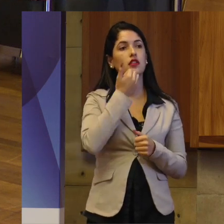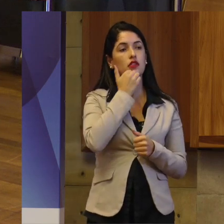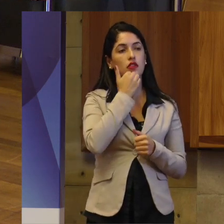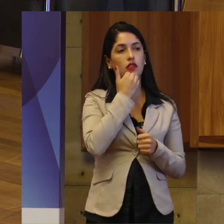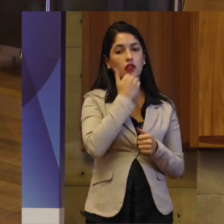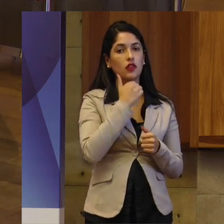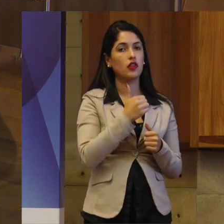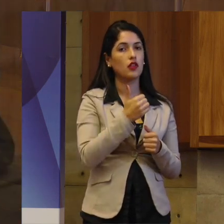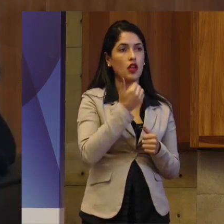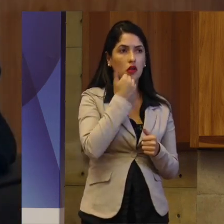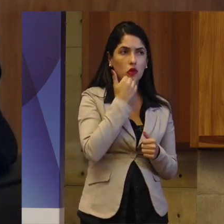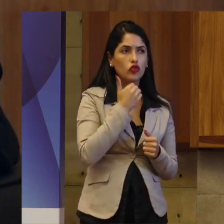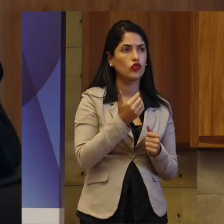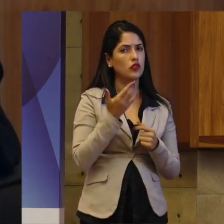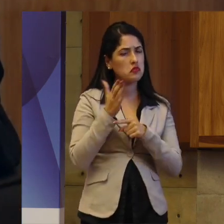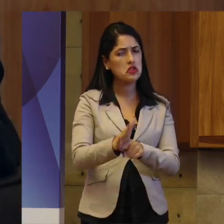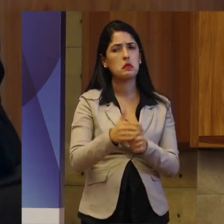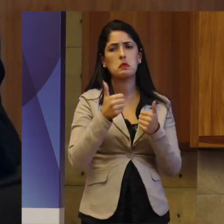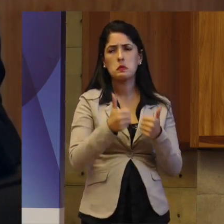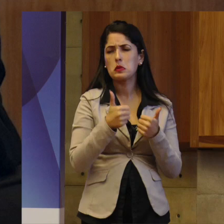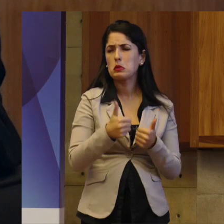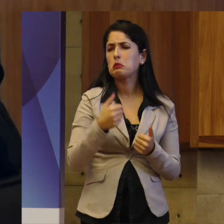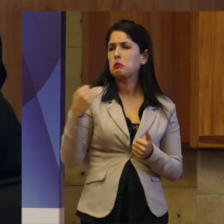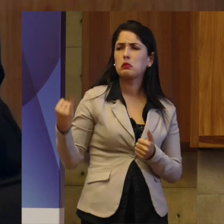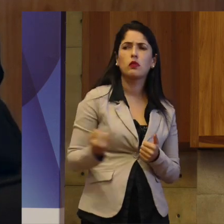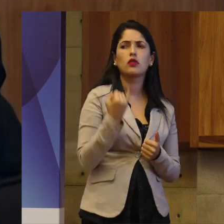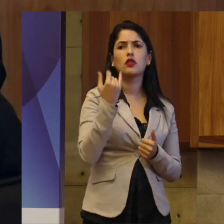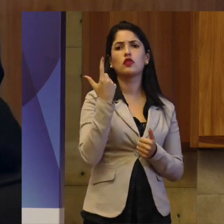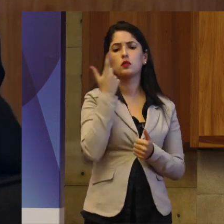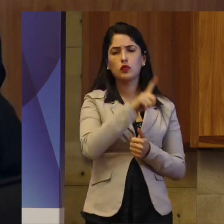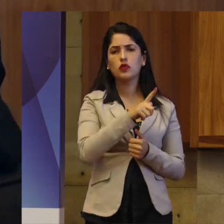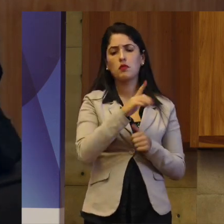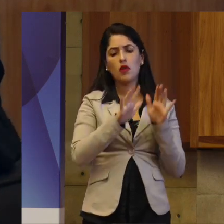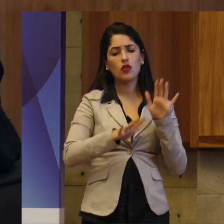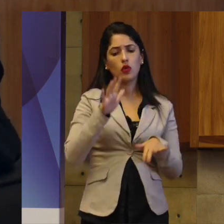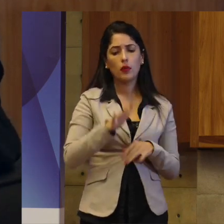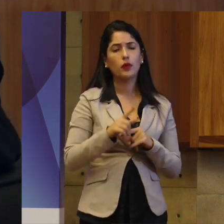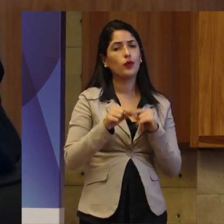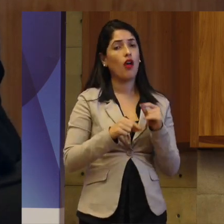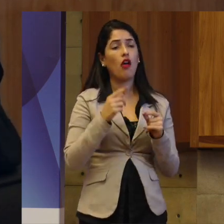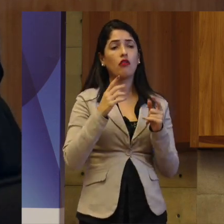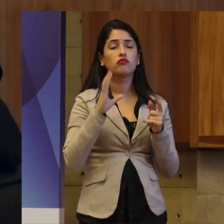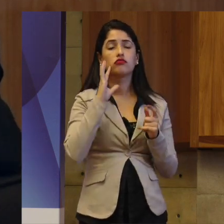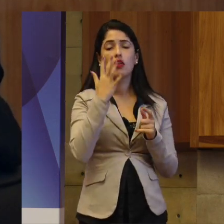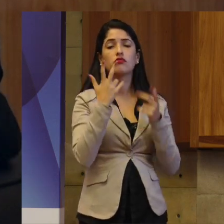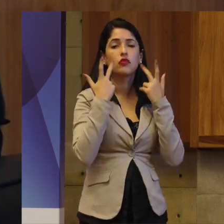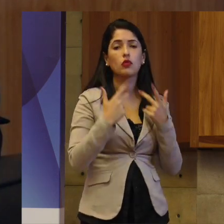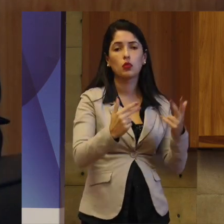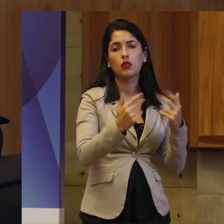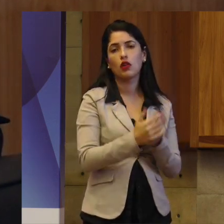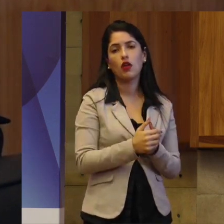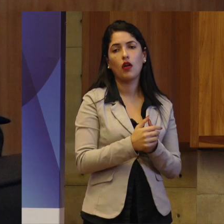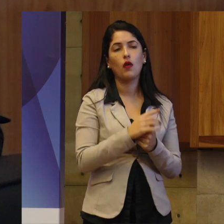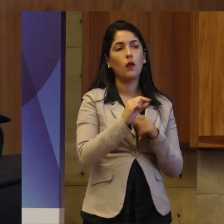tecnológica muito expressiva, que se realiza muitas vezes de forma mais ou menos espontânea. Por exemplo, o National Institutes of